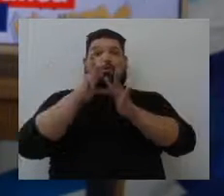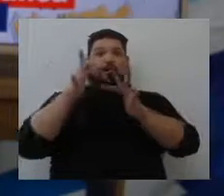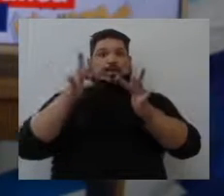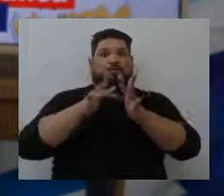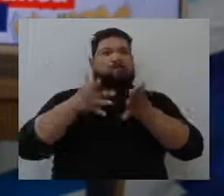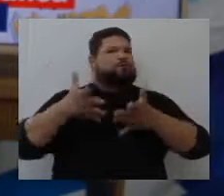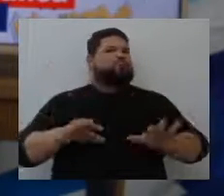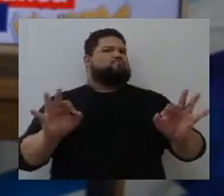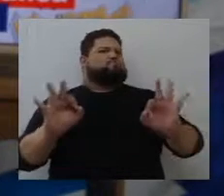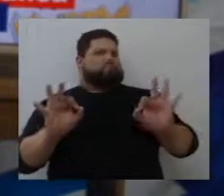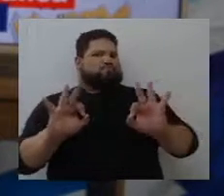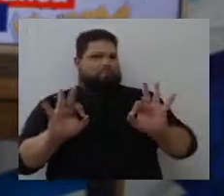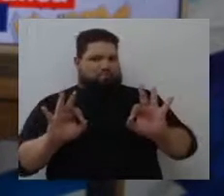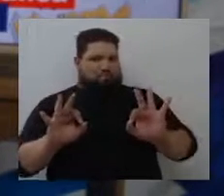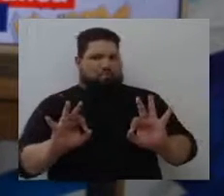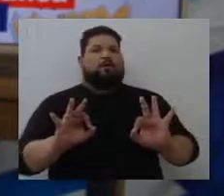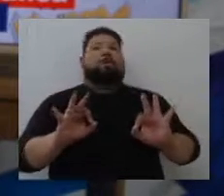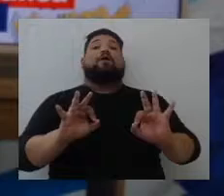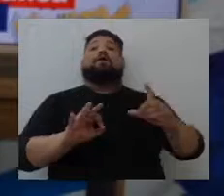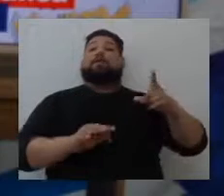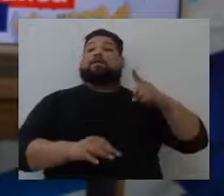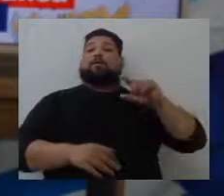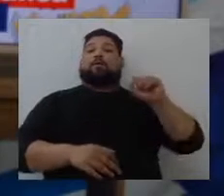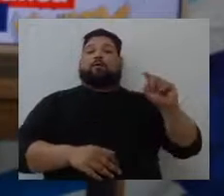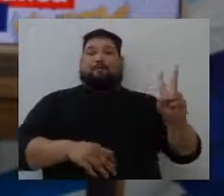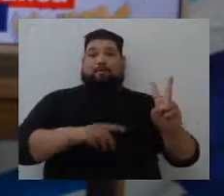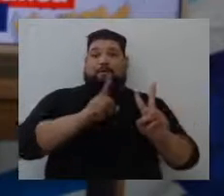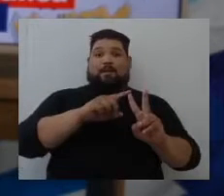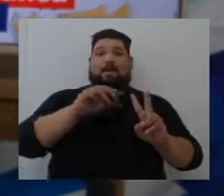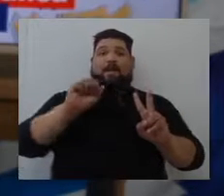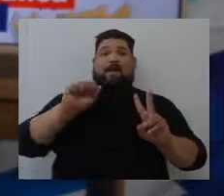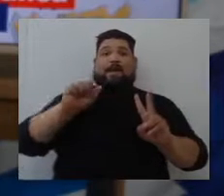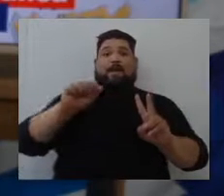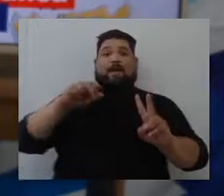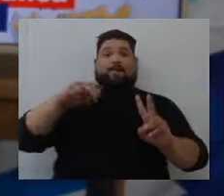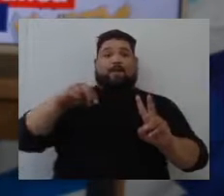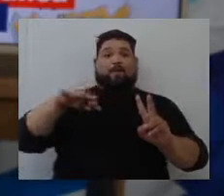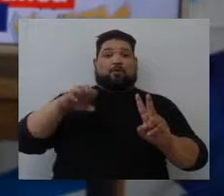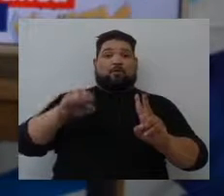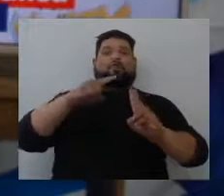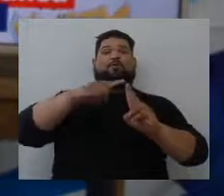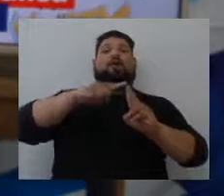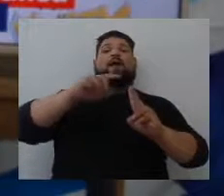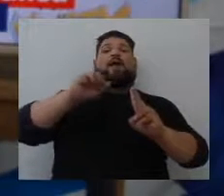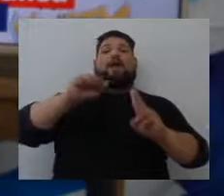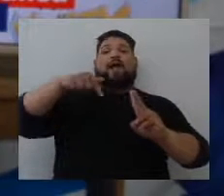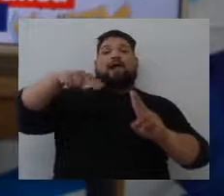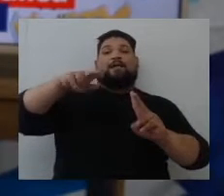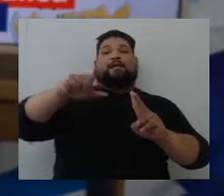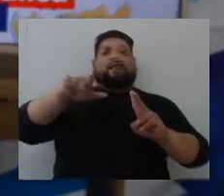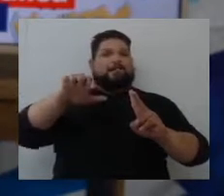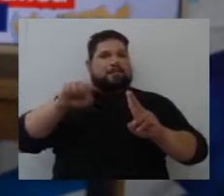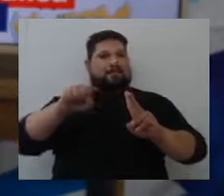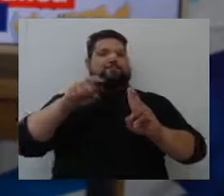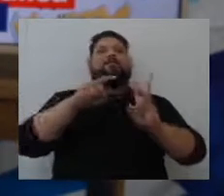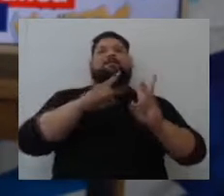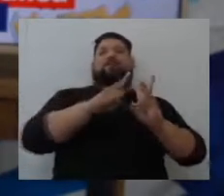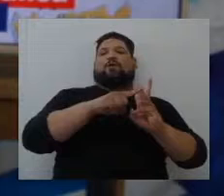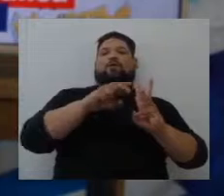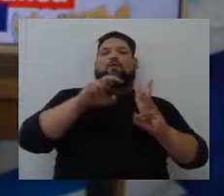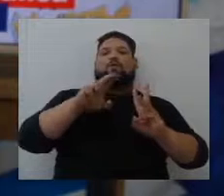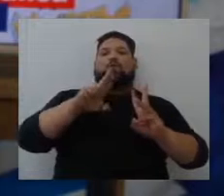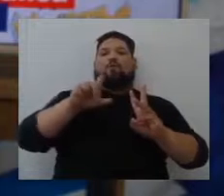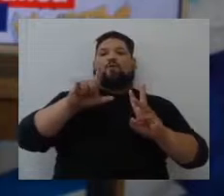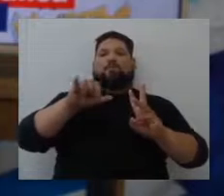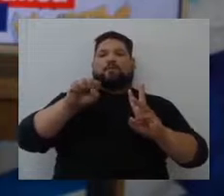a mitologia grega, Agamenon, Aquiles e Ulisses, para sitiar e conquistar